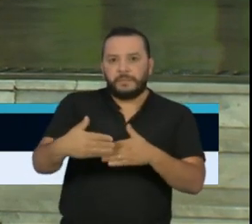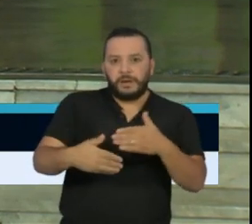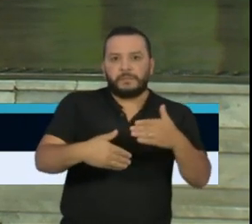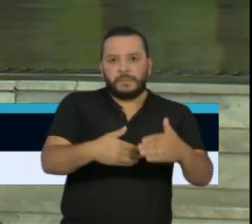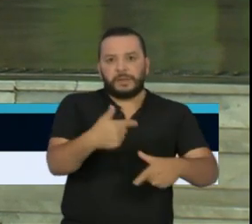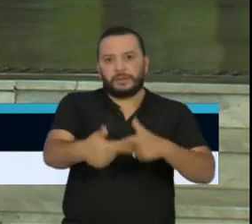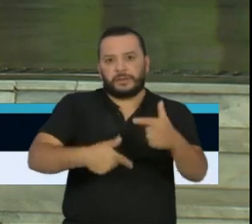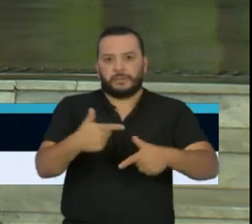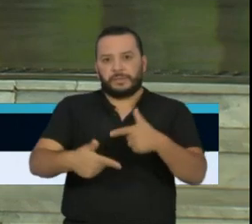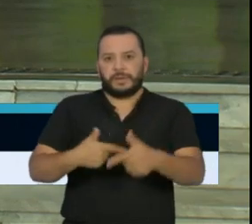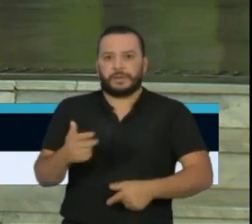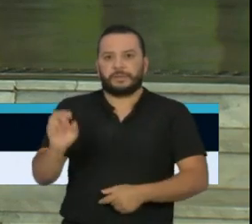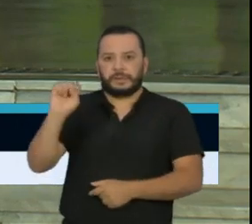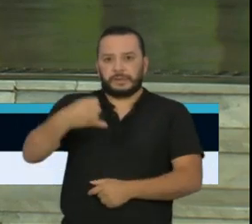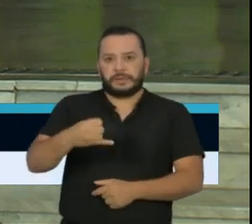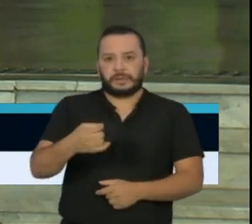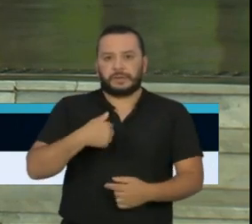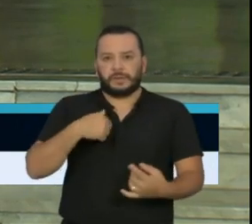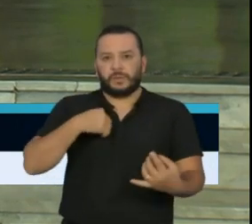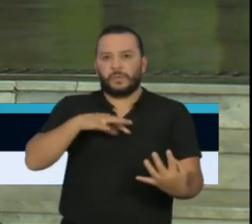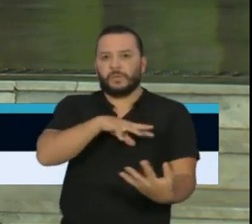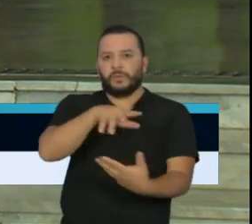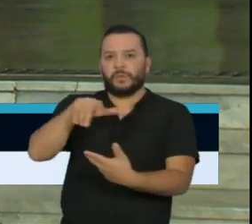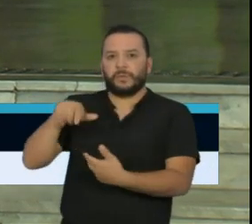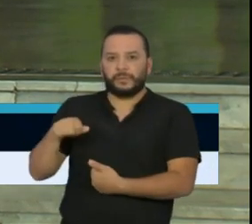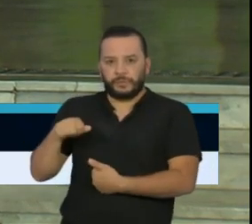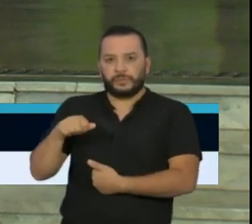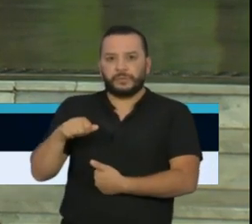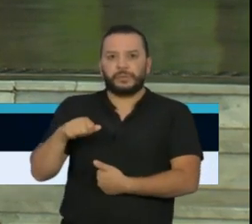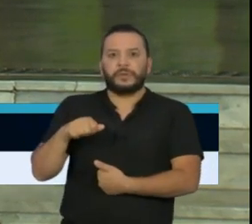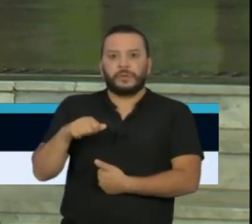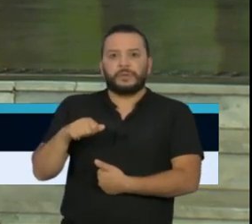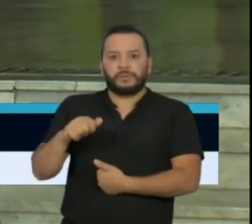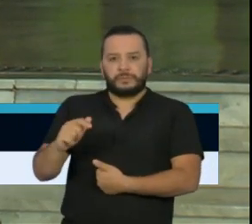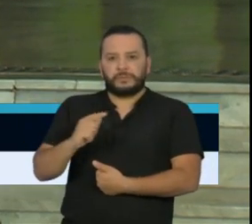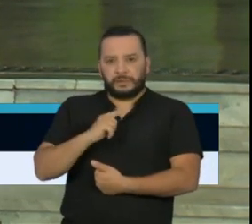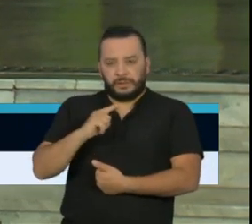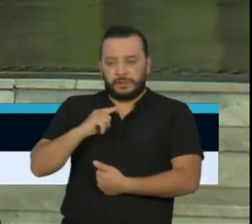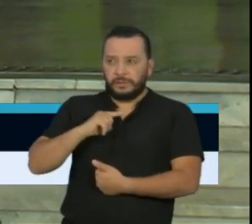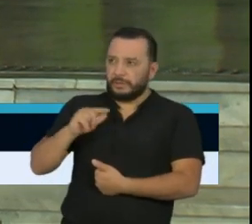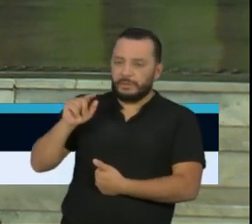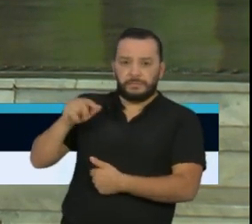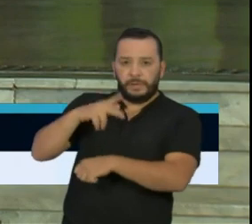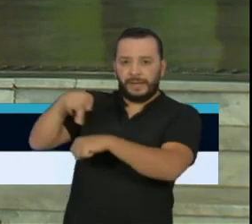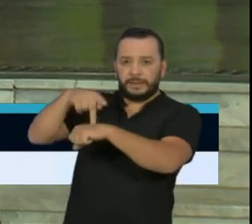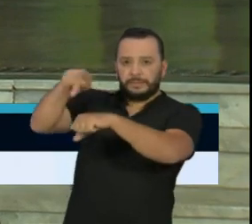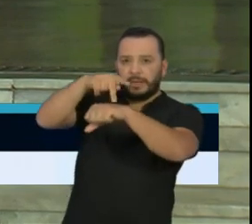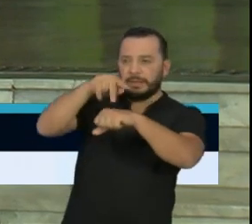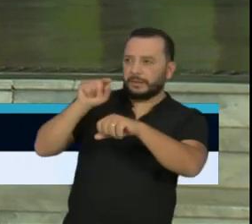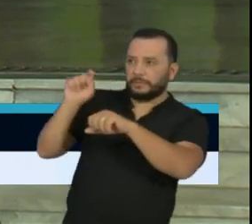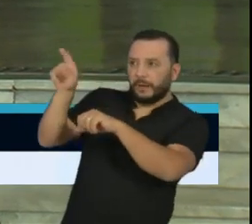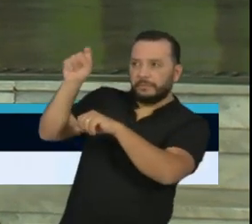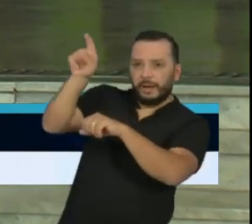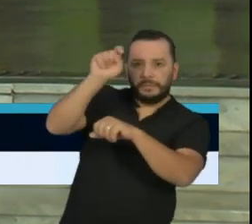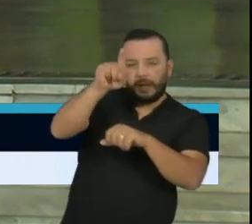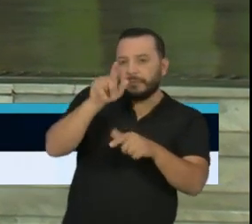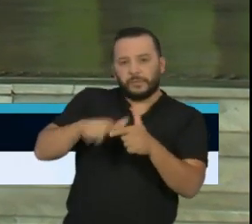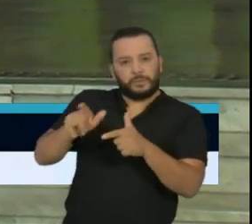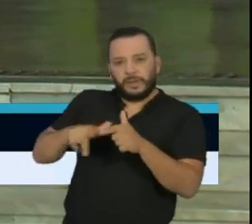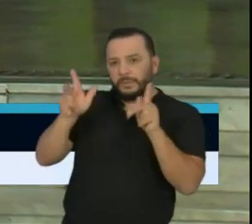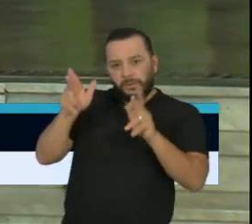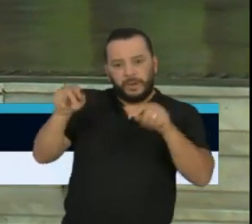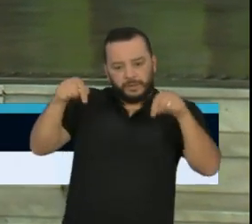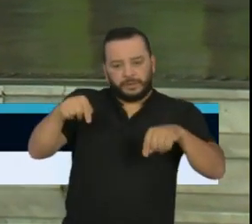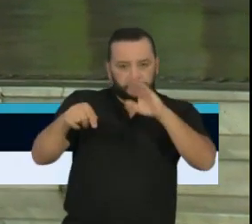atividades, né? Lembrando que o mundo todo está passando pelo que o Brasil passa. Então, governador, o balanço que nós fazemos, a